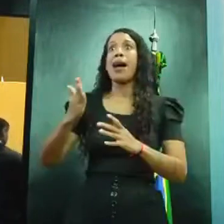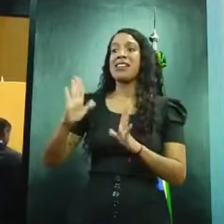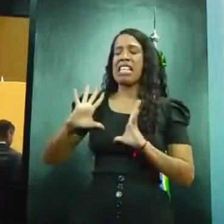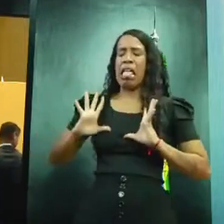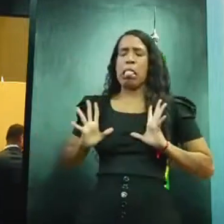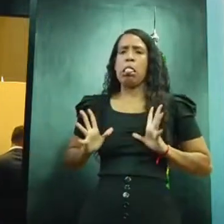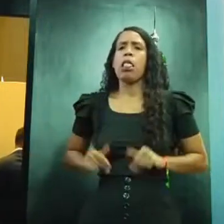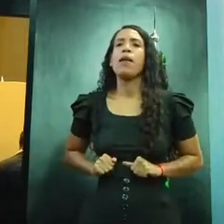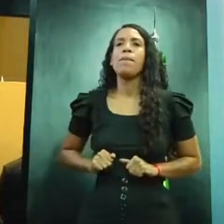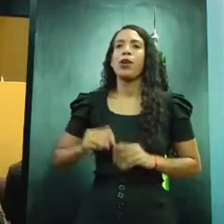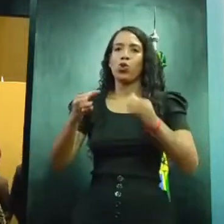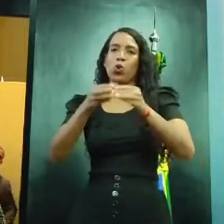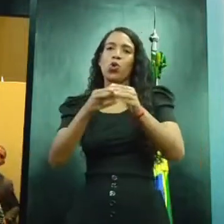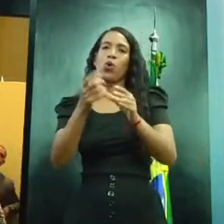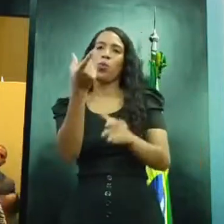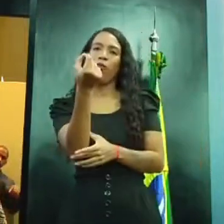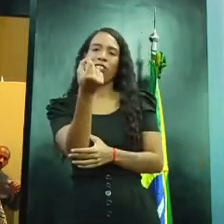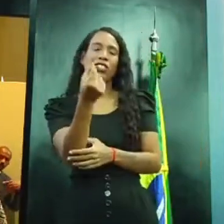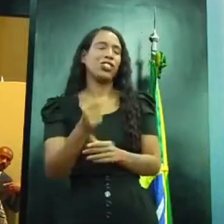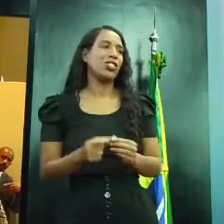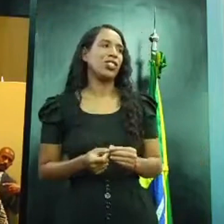G20,